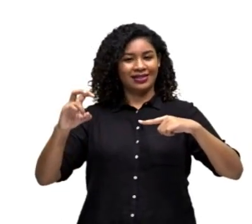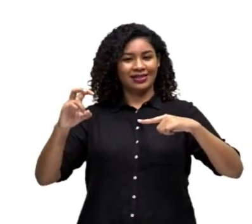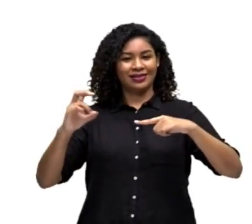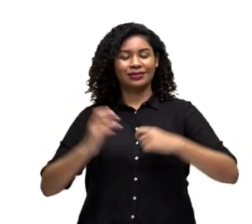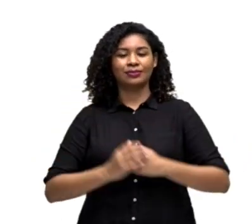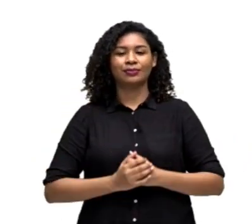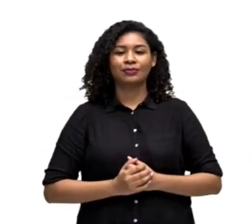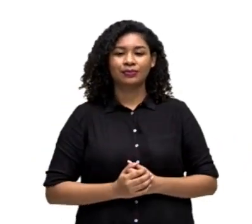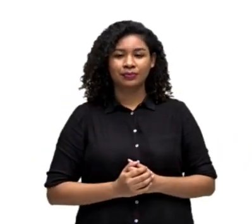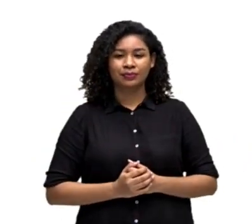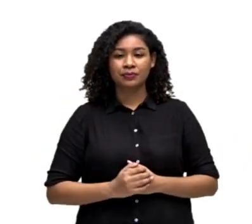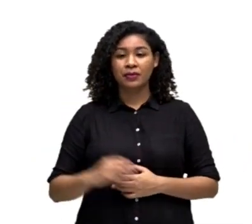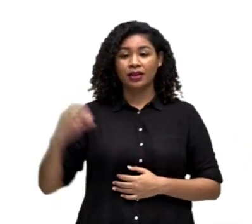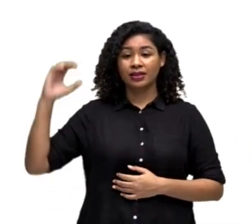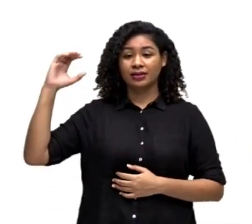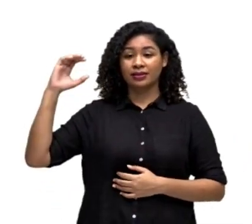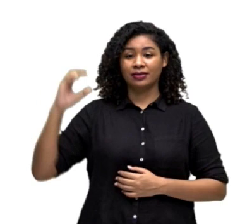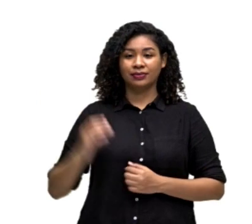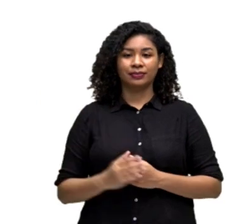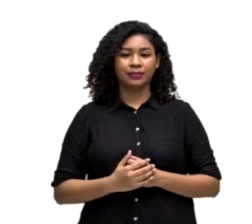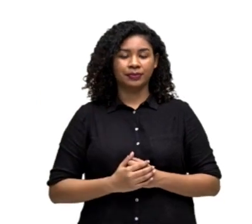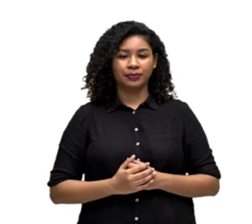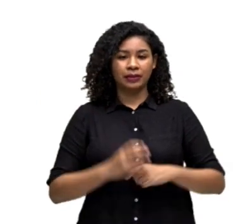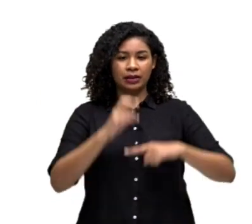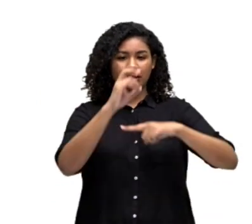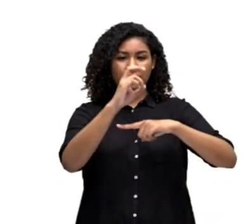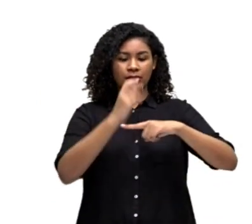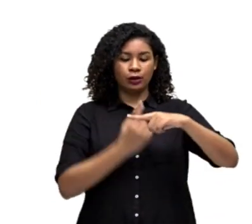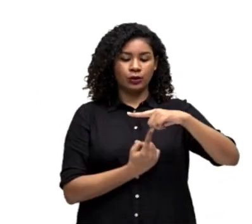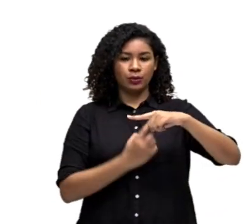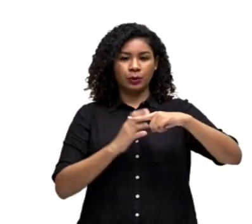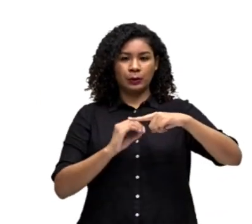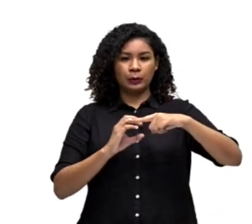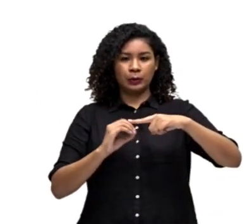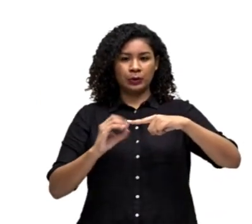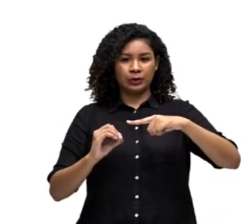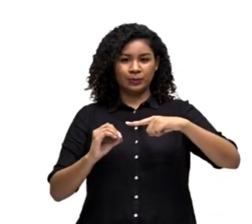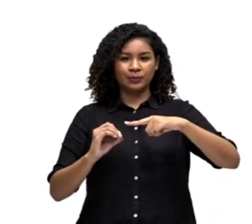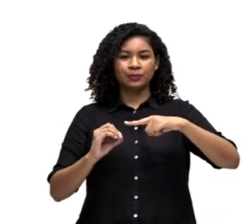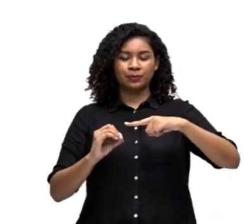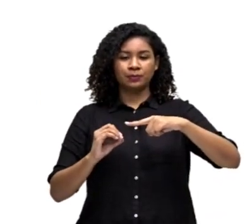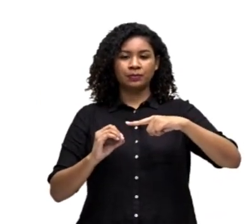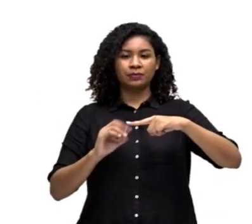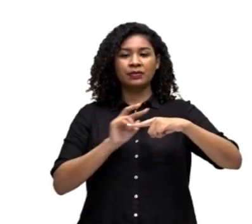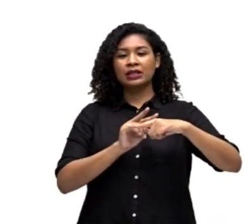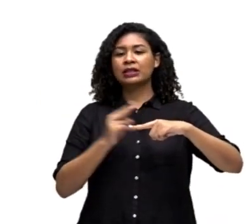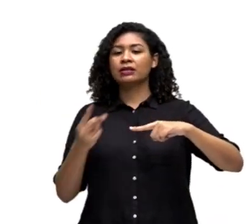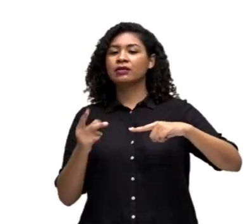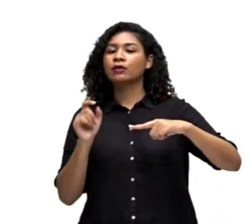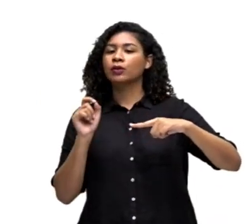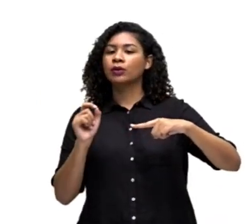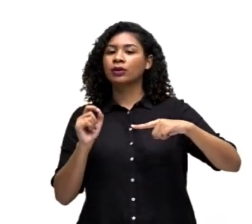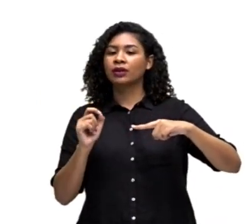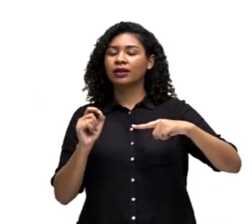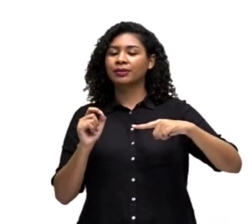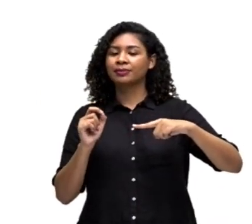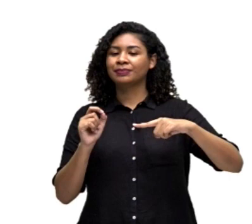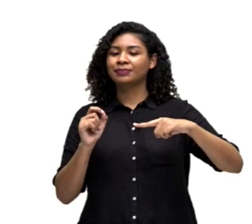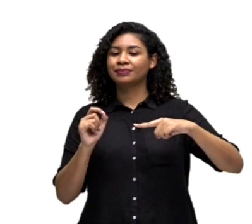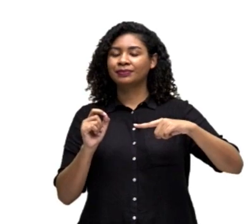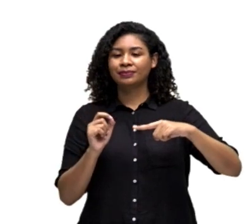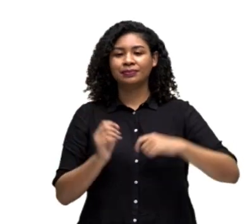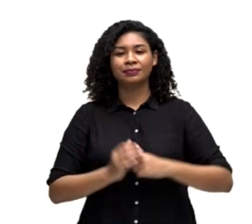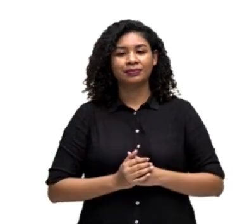0,25. E na letra C, nós temos 5 sobre 1000, que equivale a 5 milésimos, e transformando na